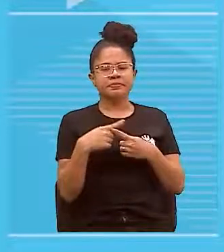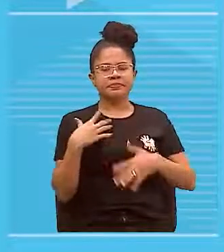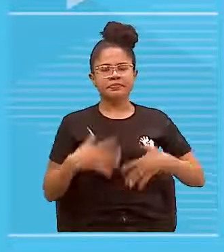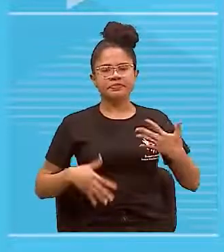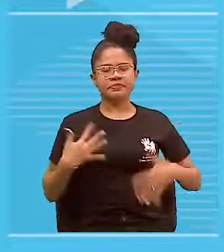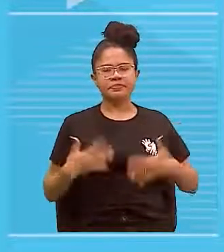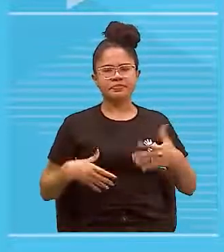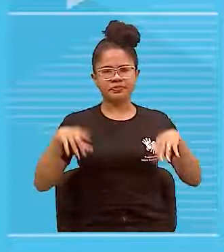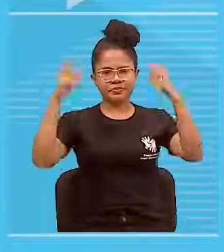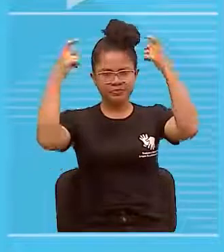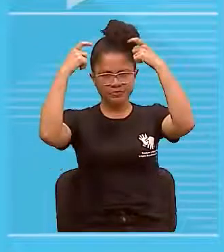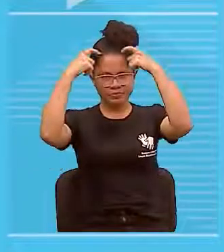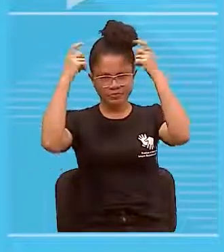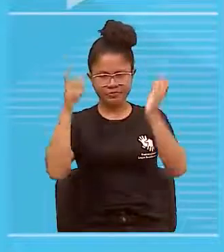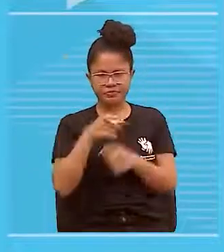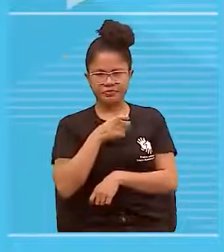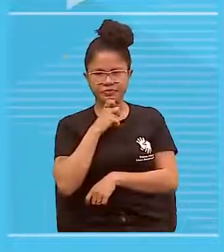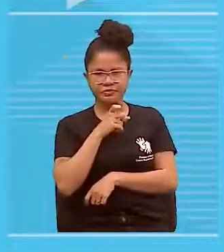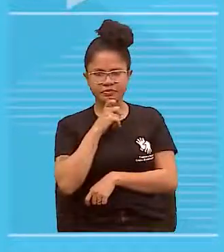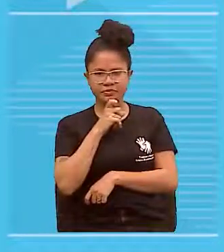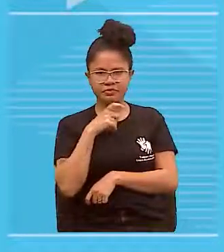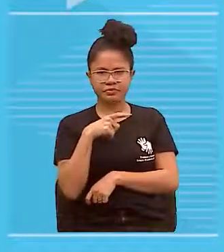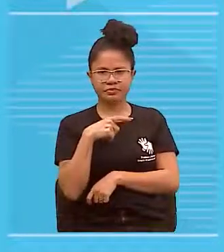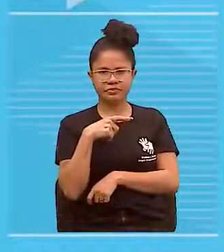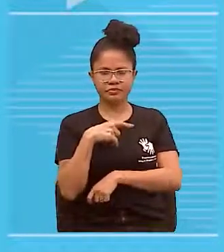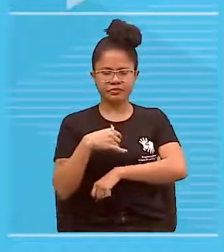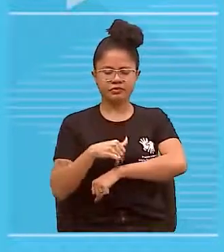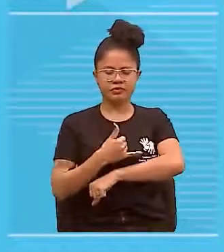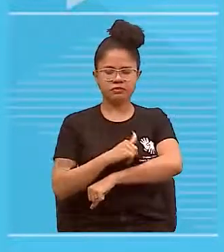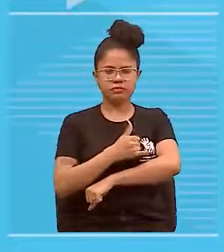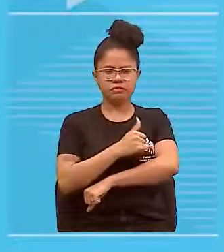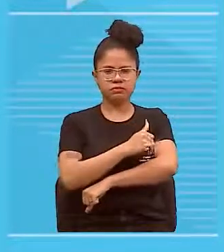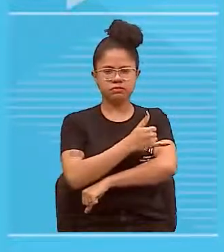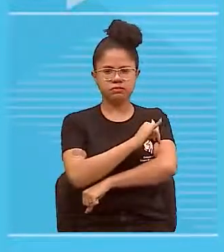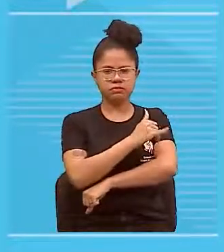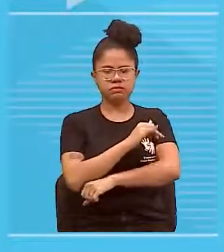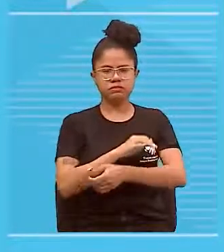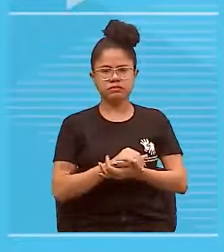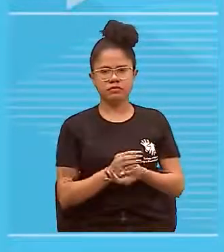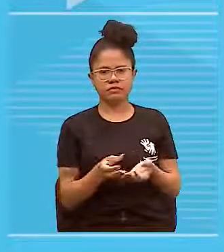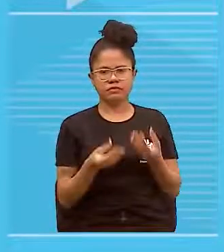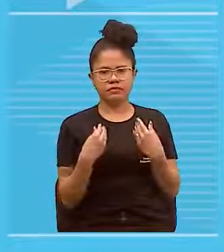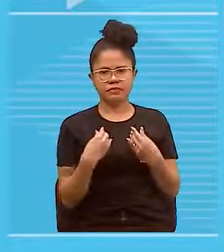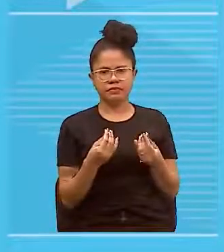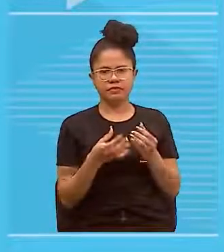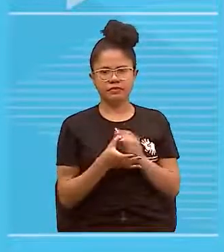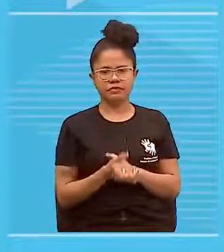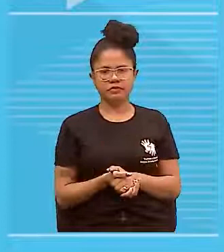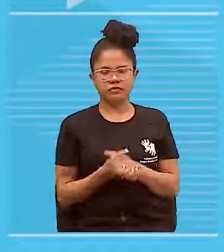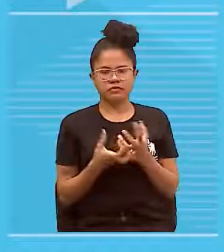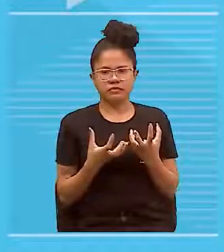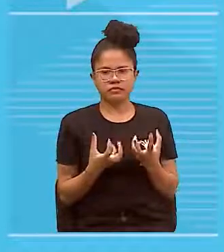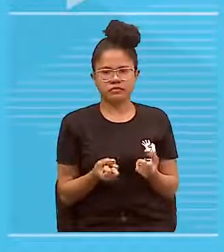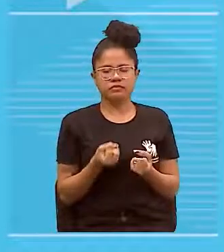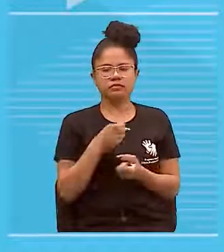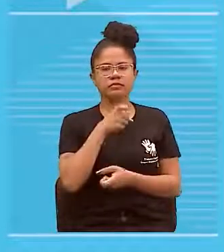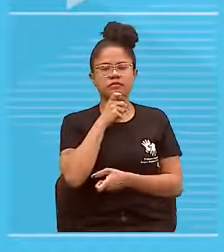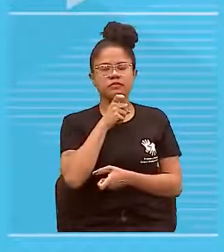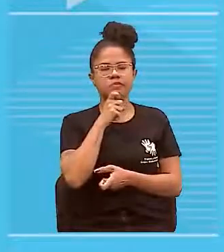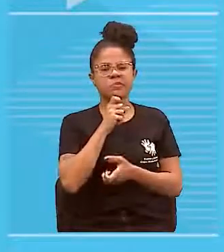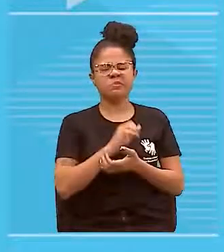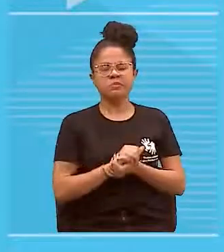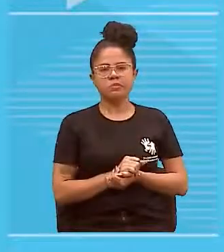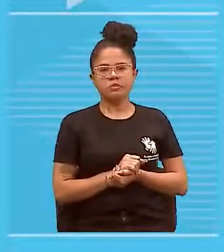corpo dele tem uma camada de gordura enorme para tolerar o frio,